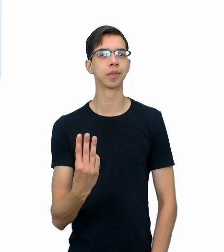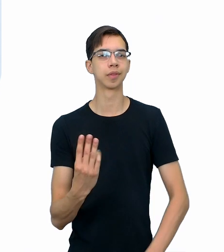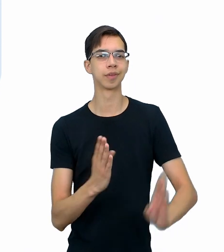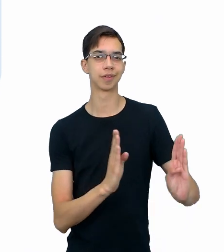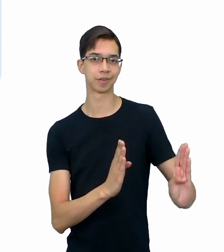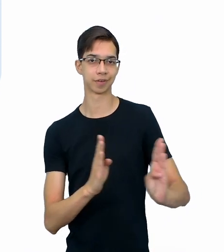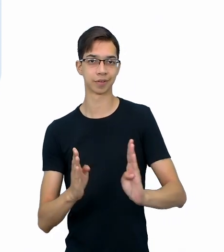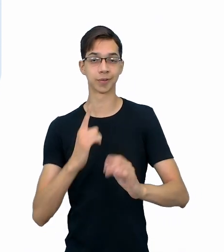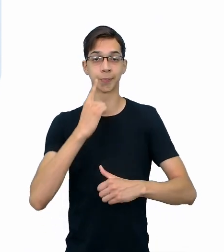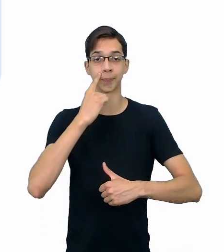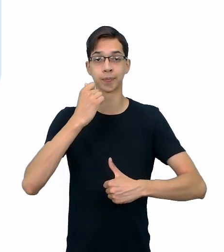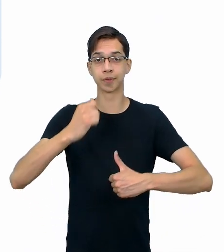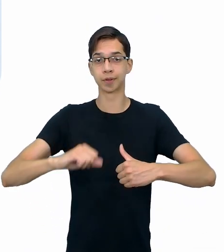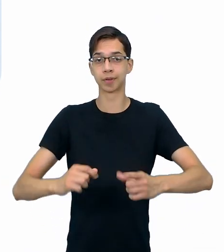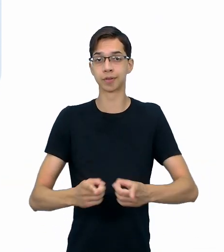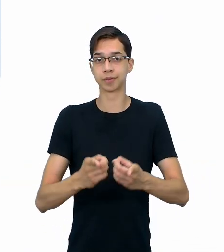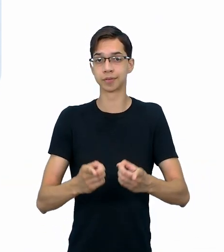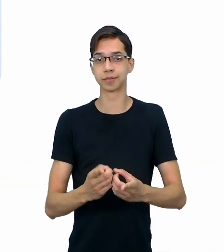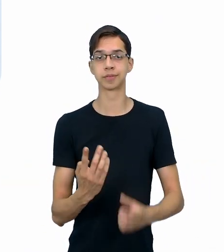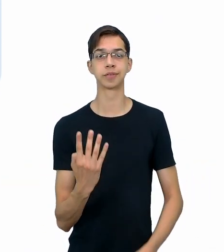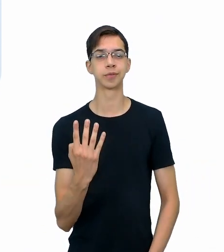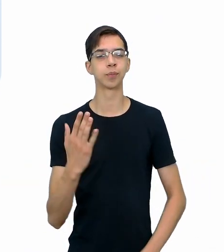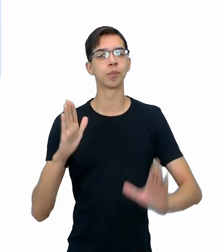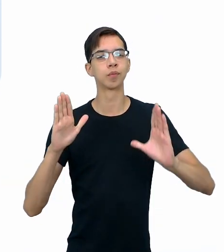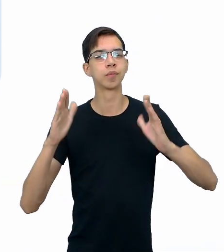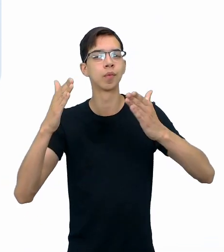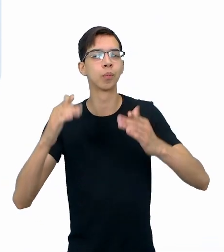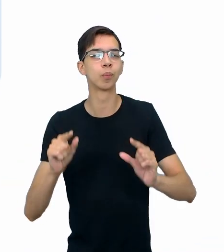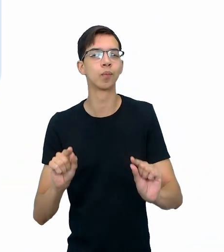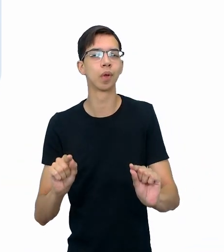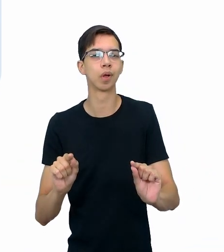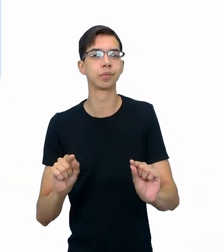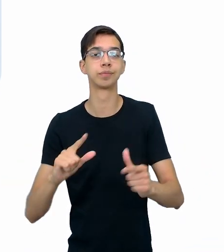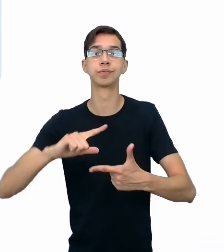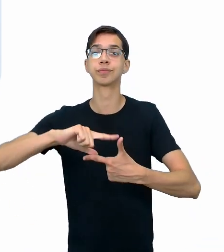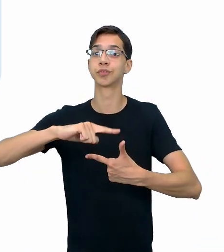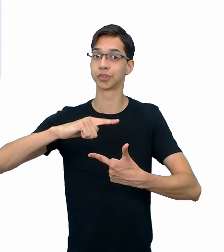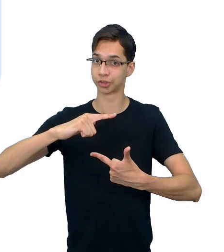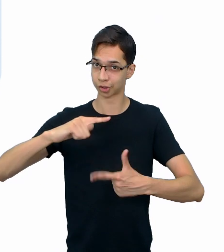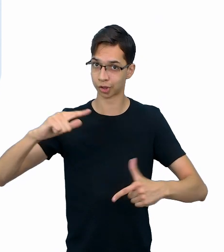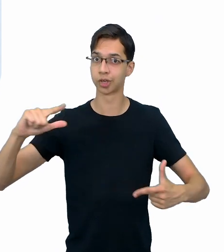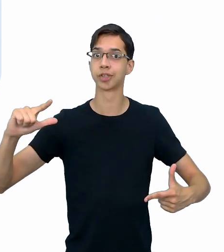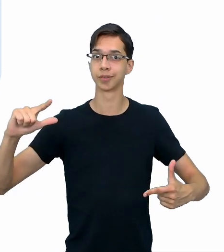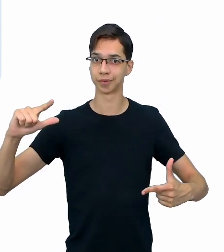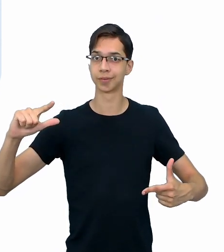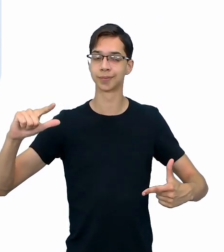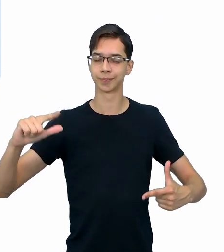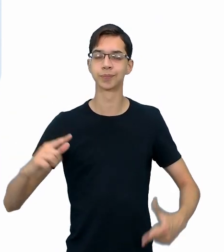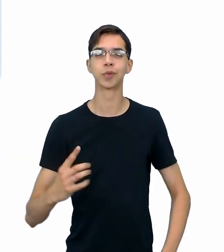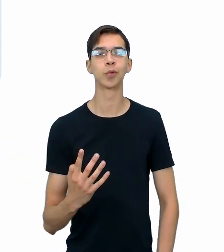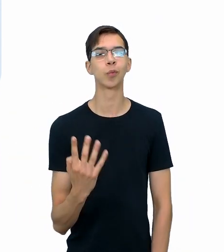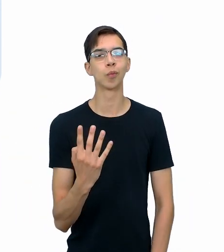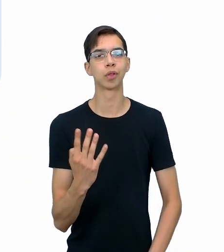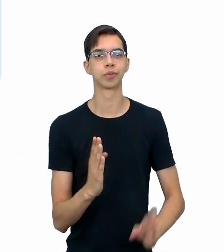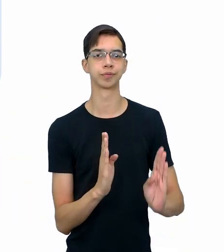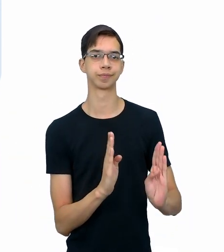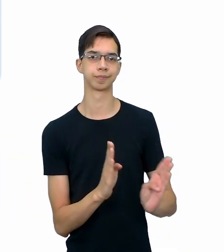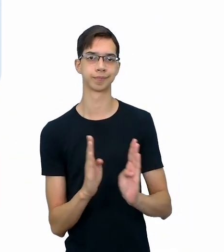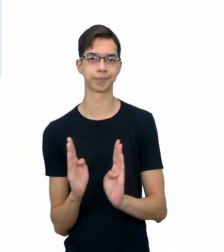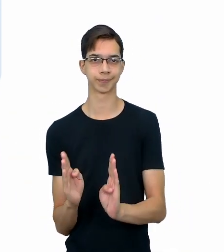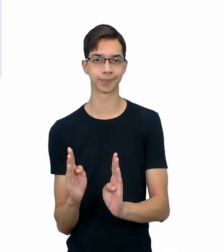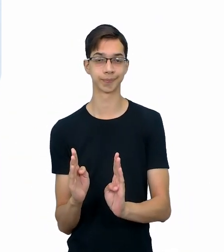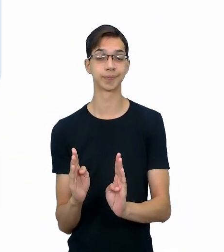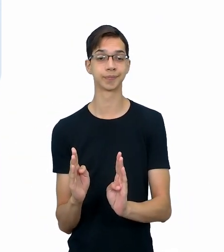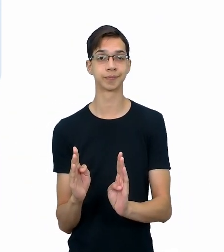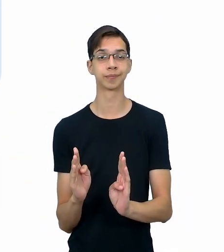sequência didática 4, com foco no pensamento geométrico. No quarto momento, a gente vai aprofundar o nosso olhar a